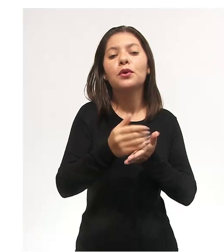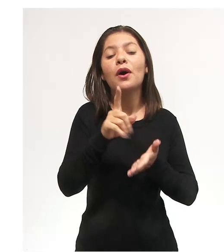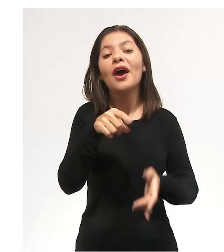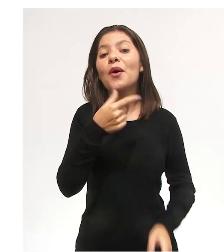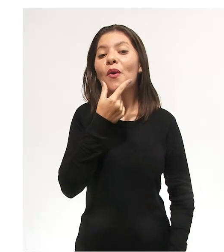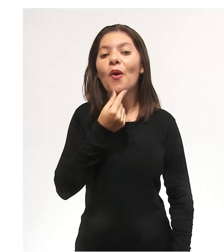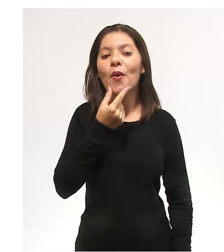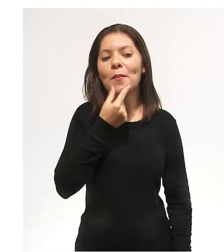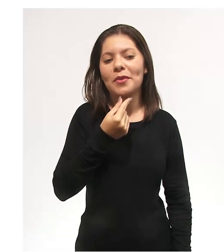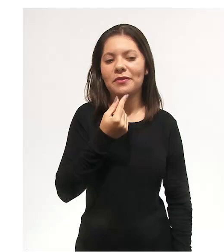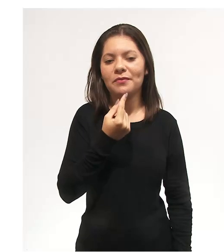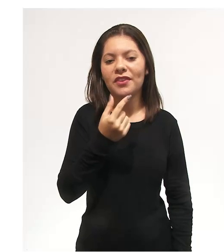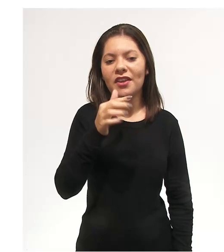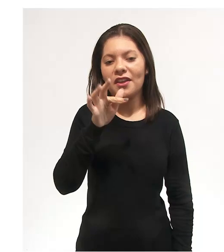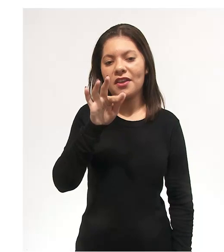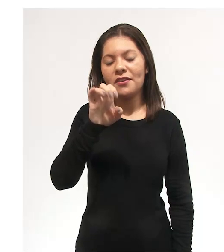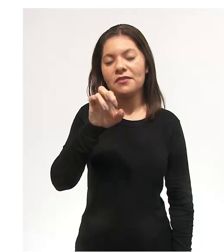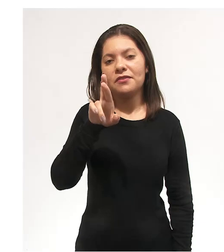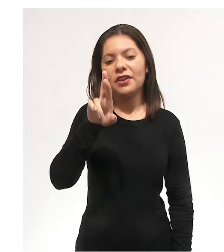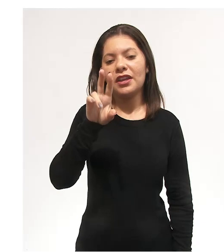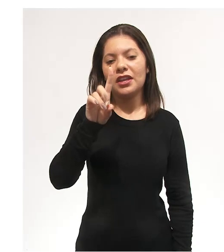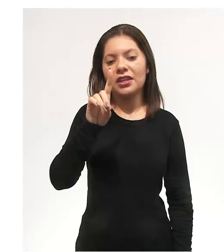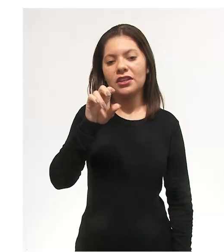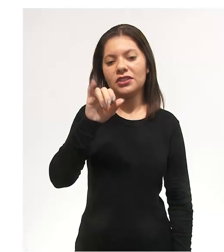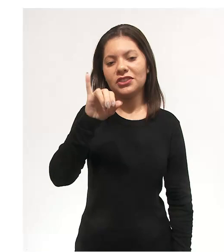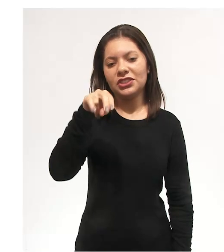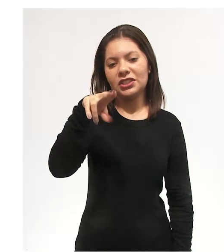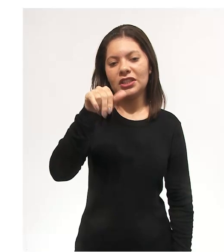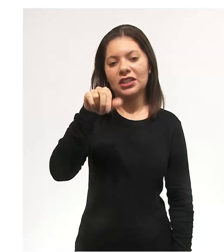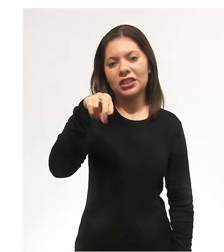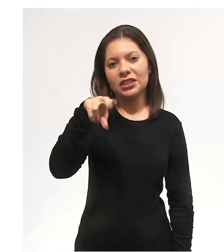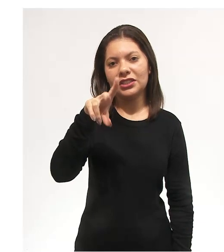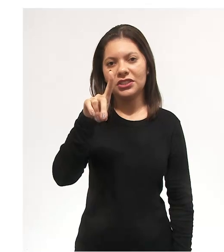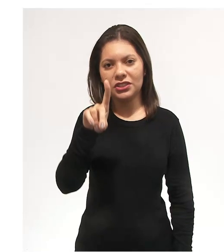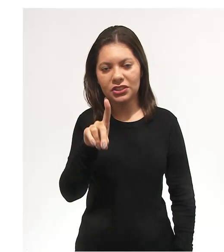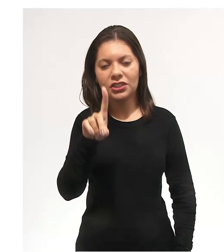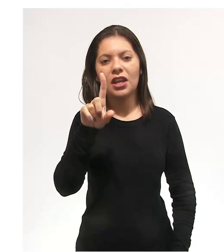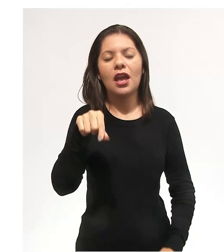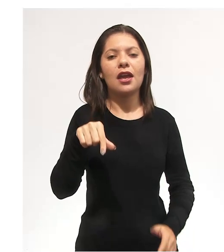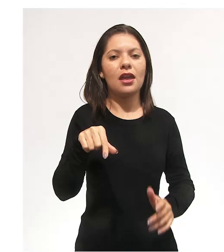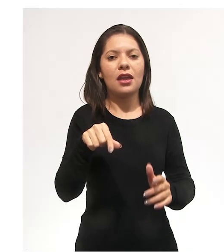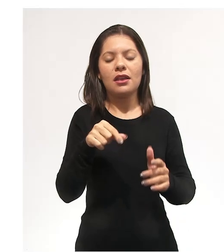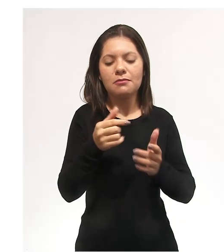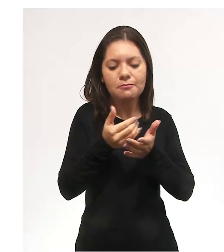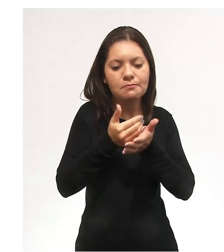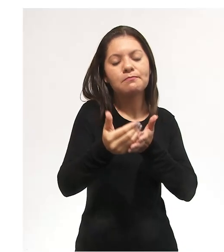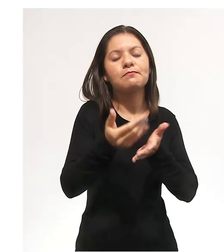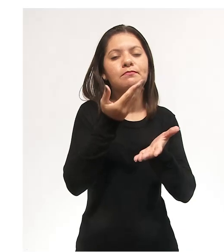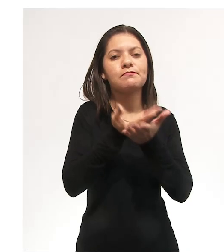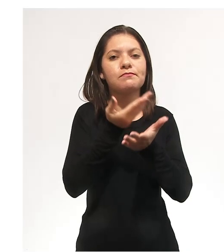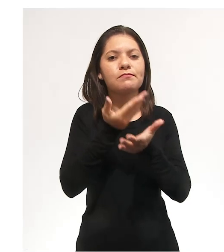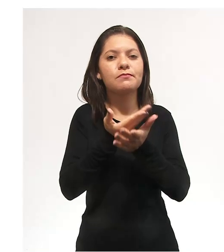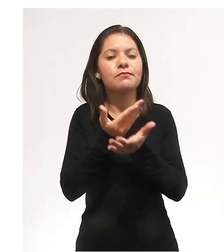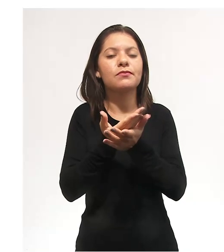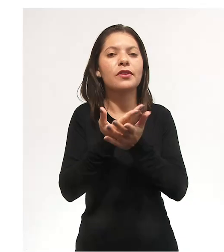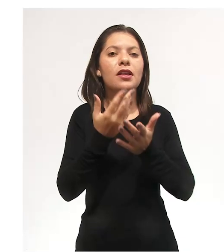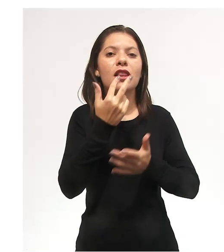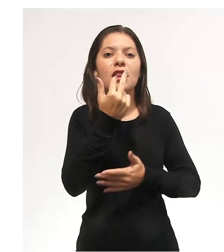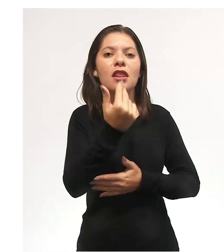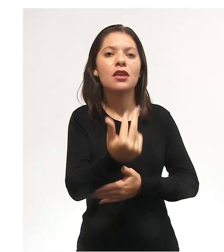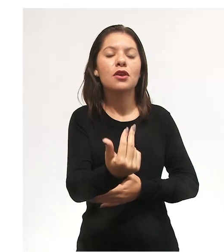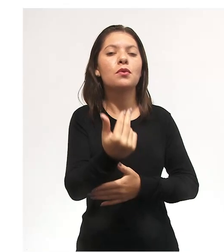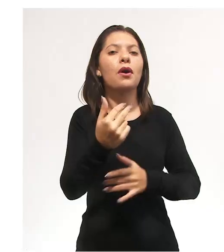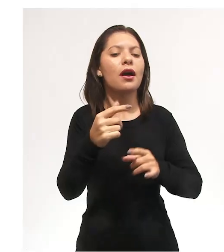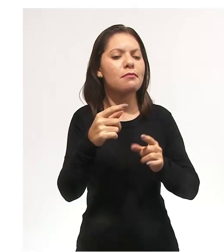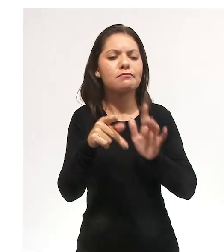Saussure, que destacou a distinção entre língua, que é mais coletiva, né? Tem um aspecto coletivo, e